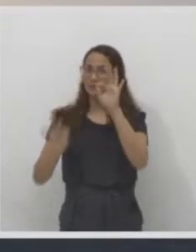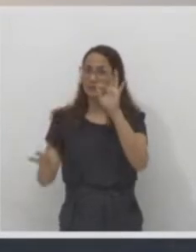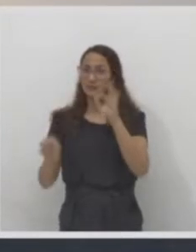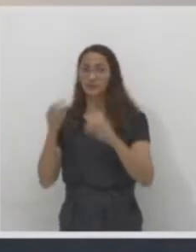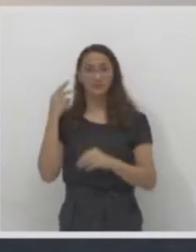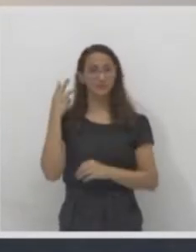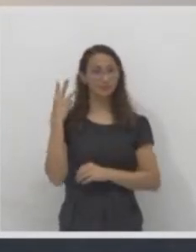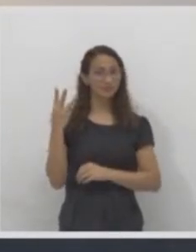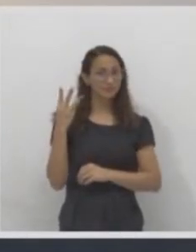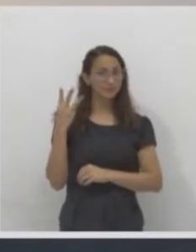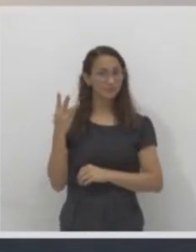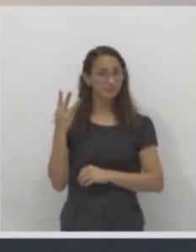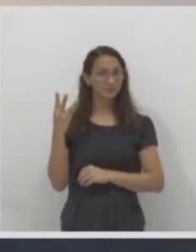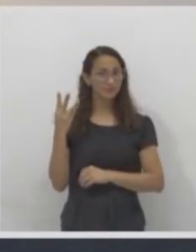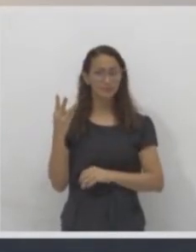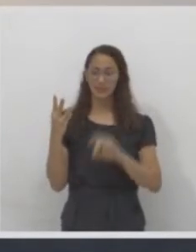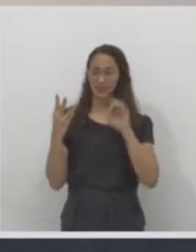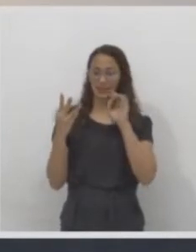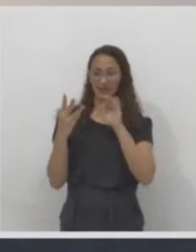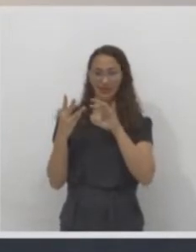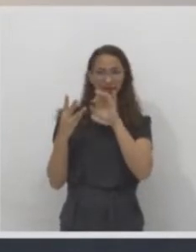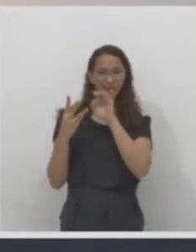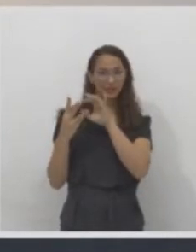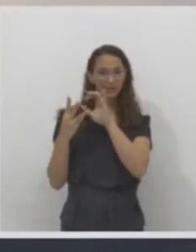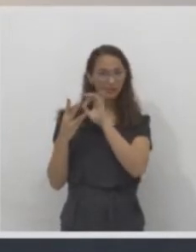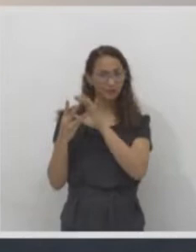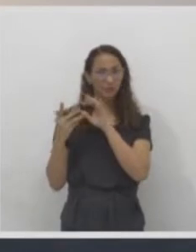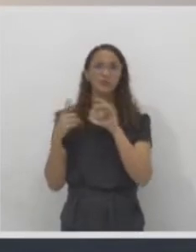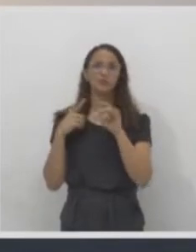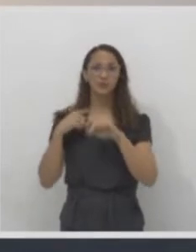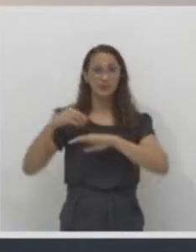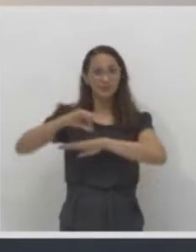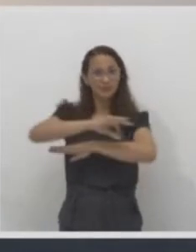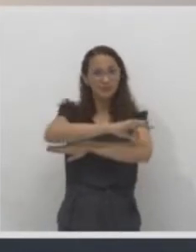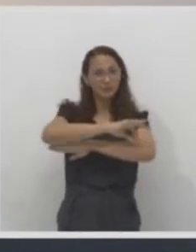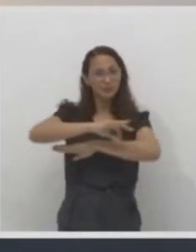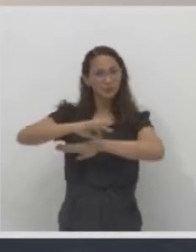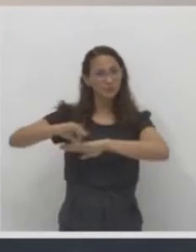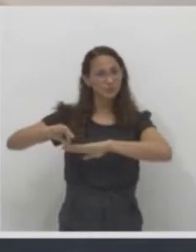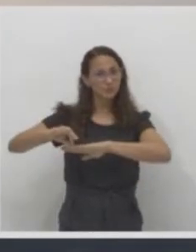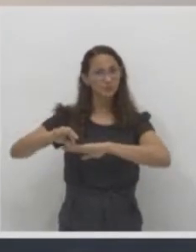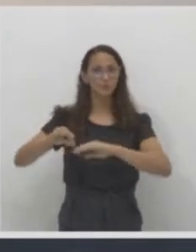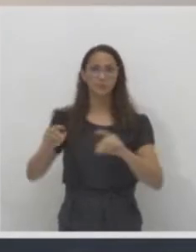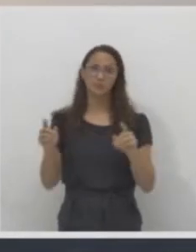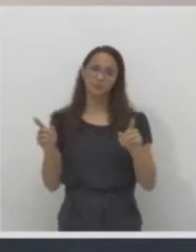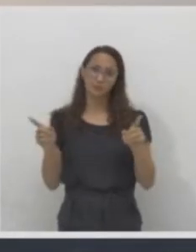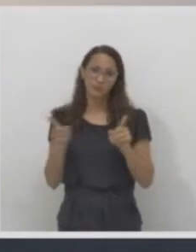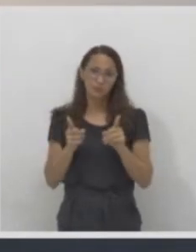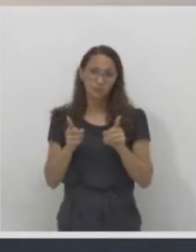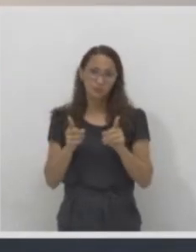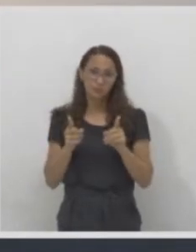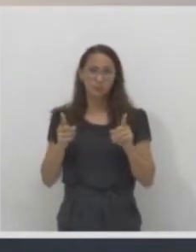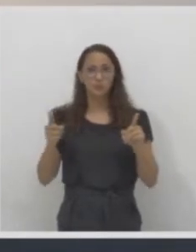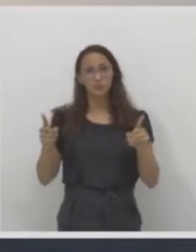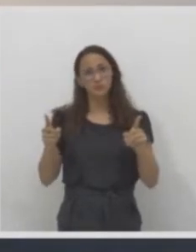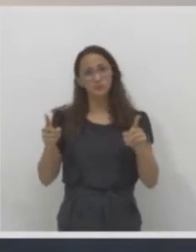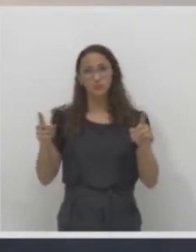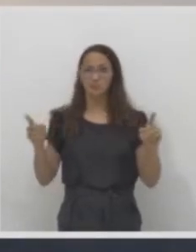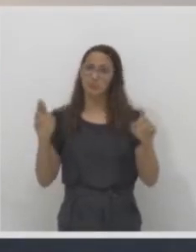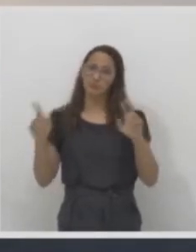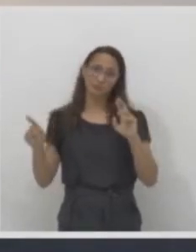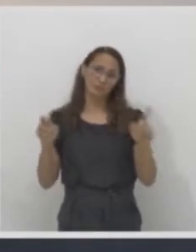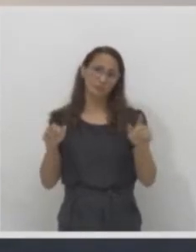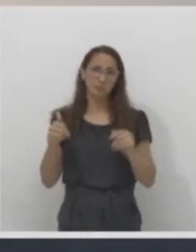de reta tem uma medida diferente. Ou seja, pode ser 10 centímetros, 20, 1